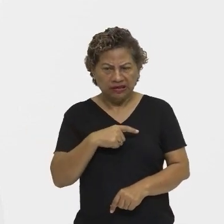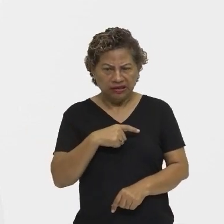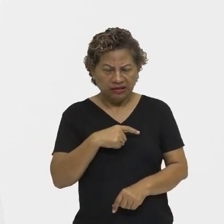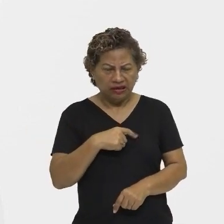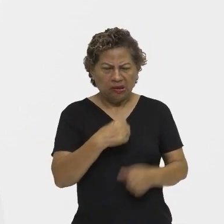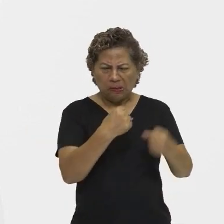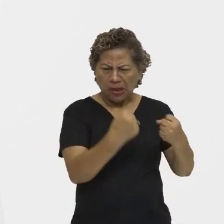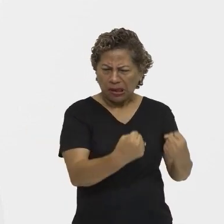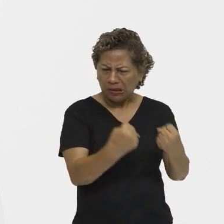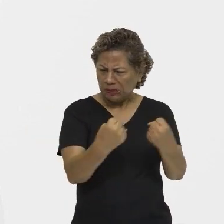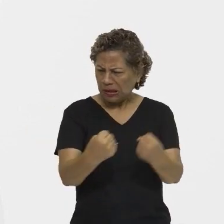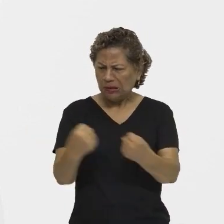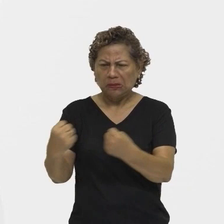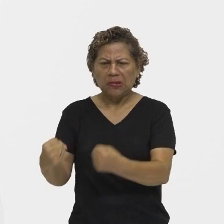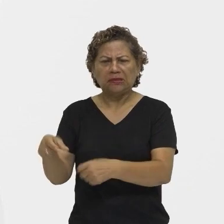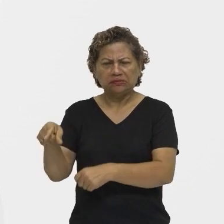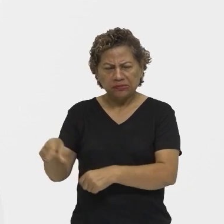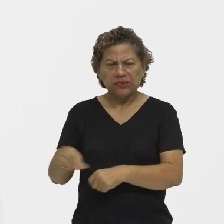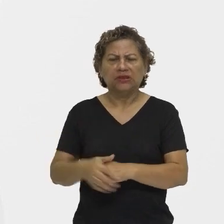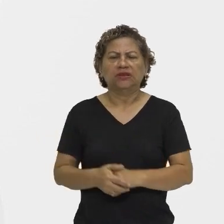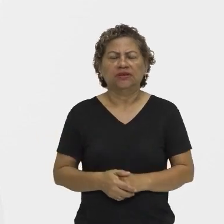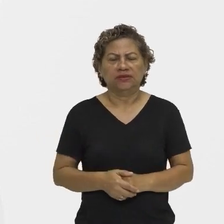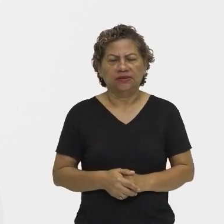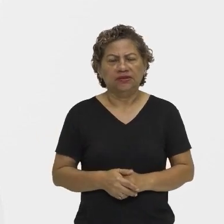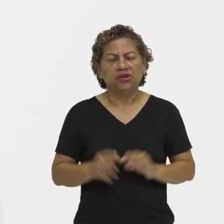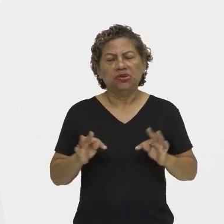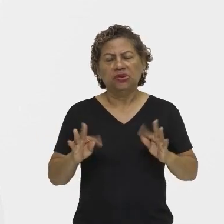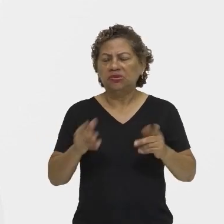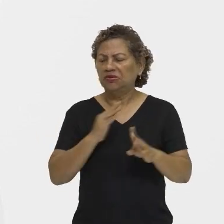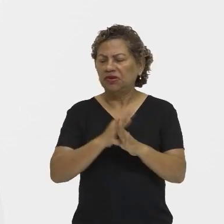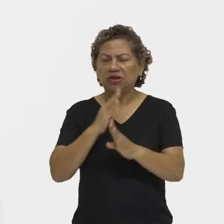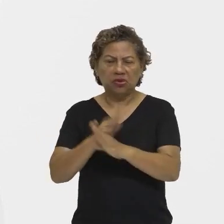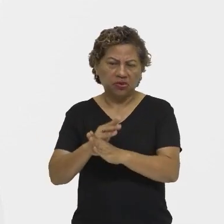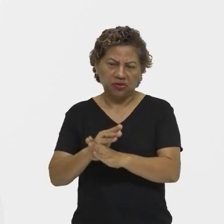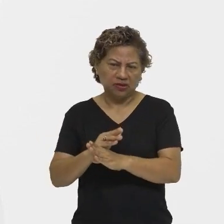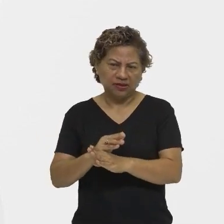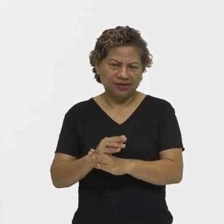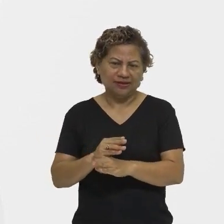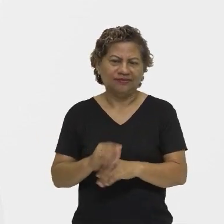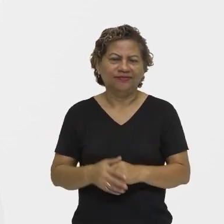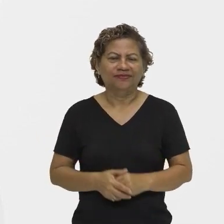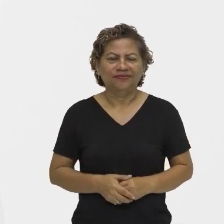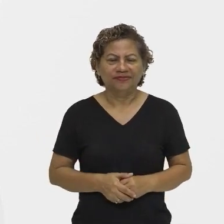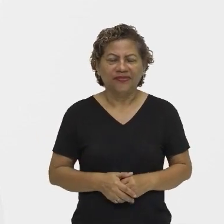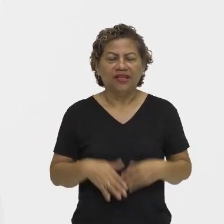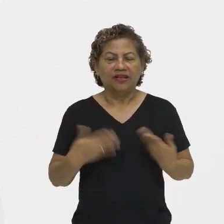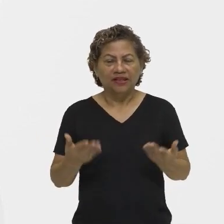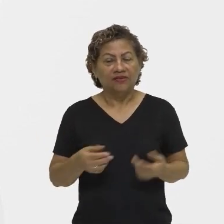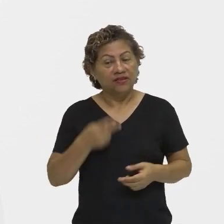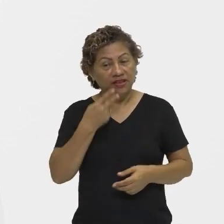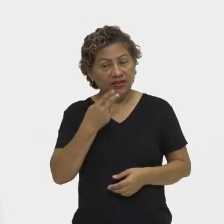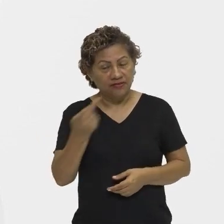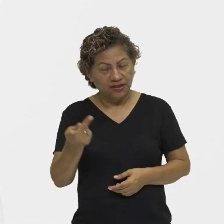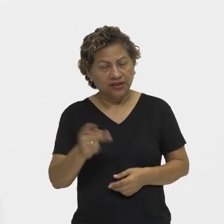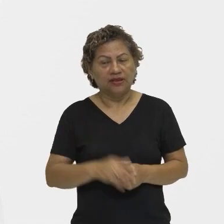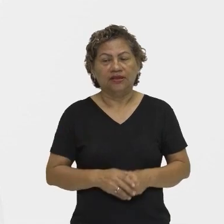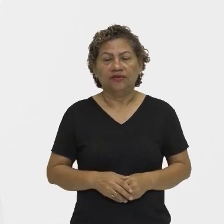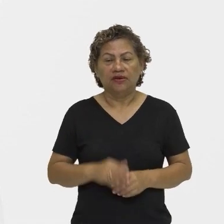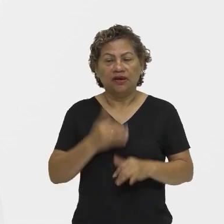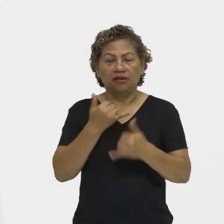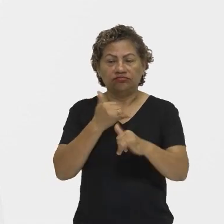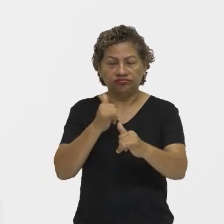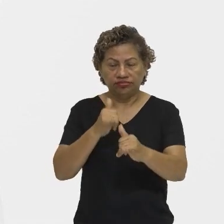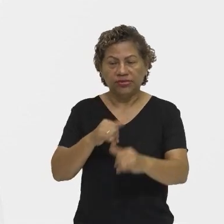tenham velocidade. Então a gente diz aí, praticamente, na prática, que a energia cinética ela